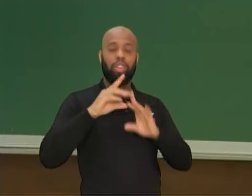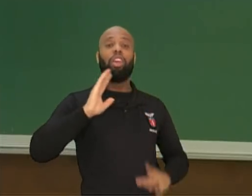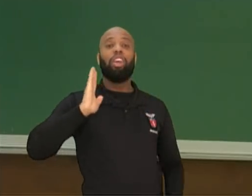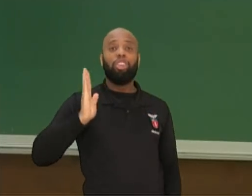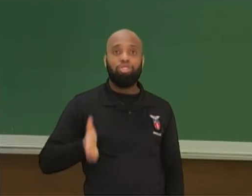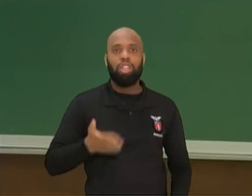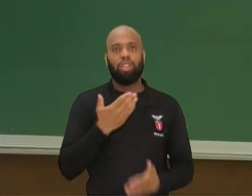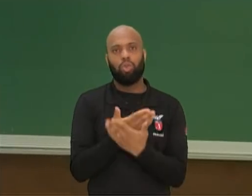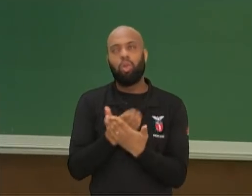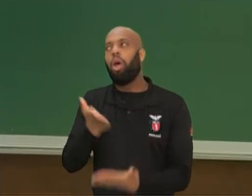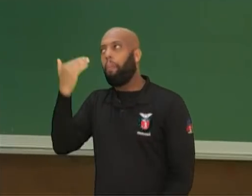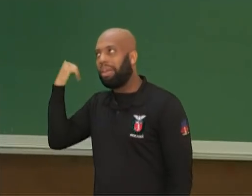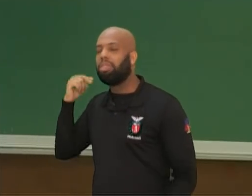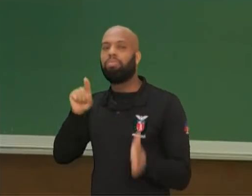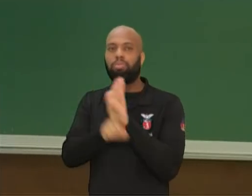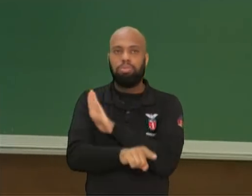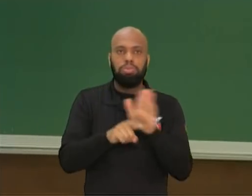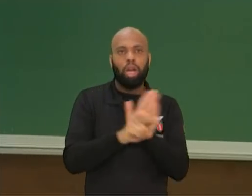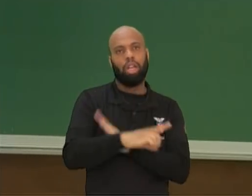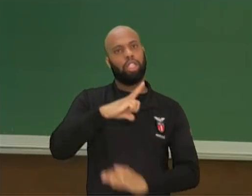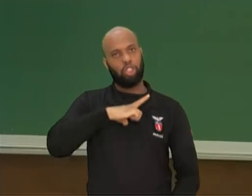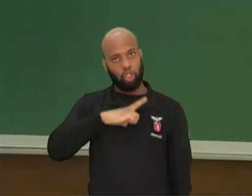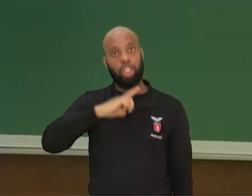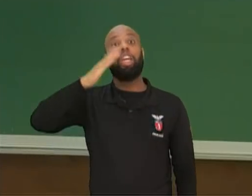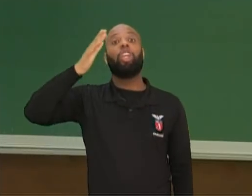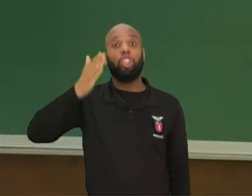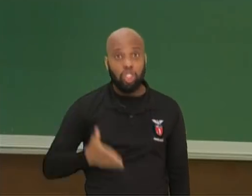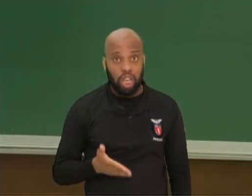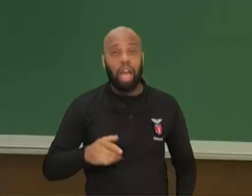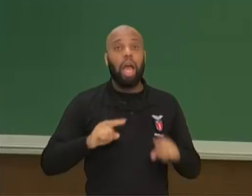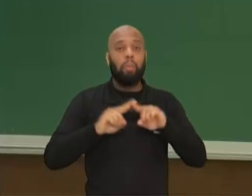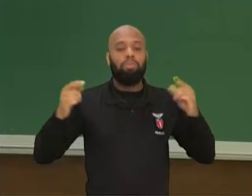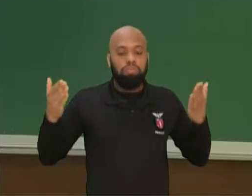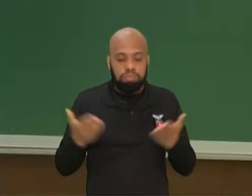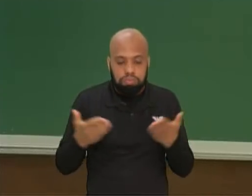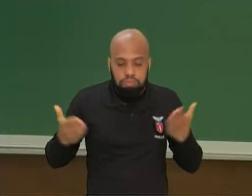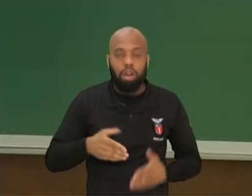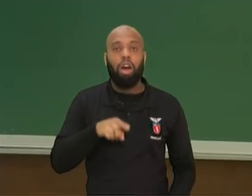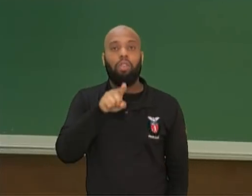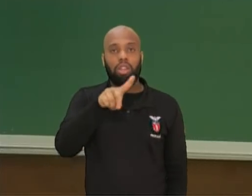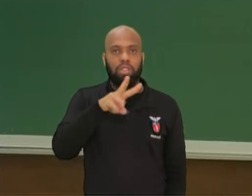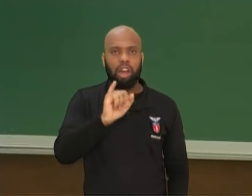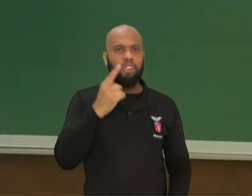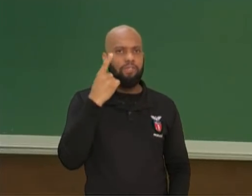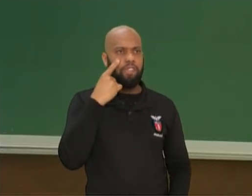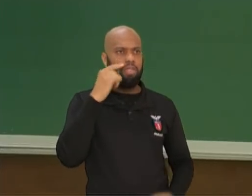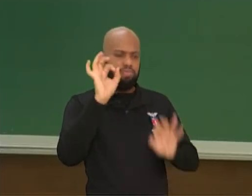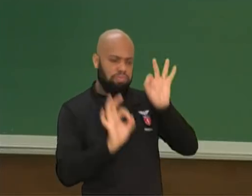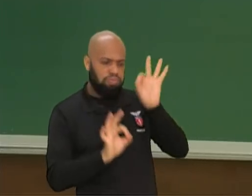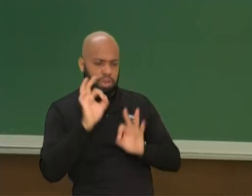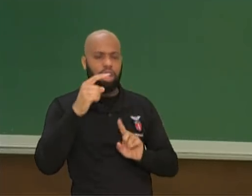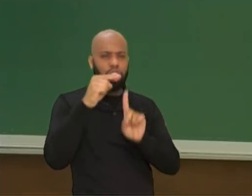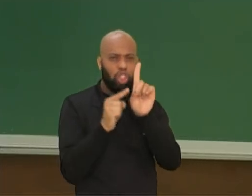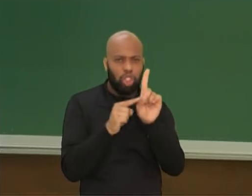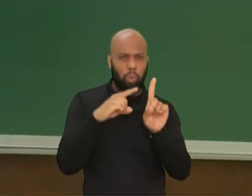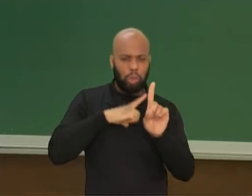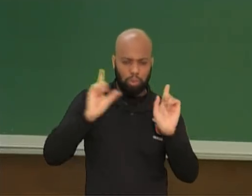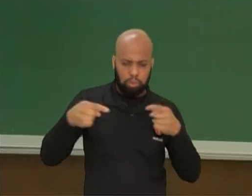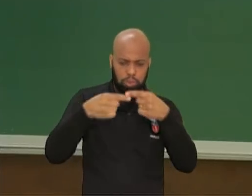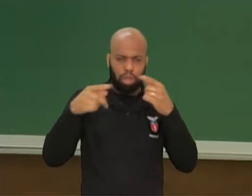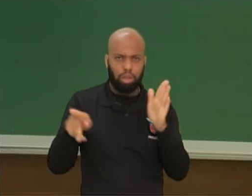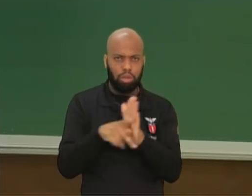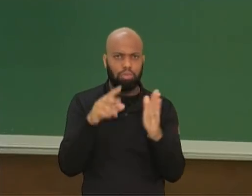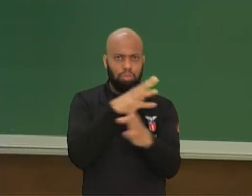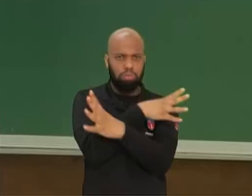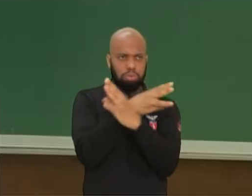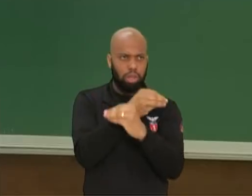vimos no exercício anterior, mas que agora vocês vão classificar de acordo com a conjunção. Tudo